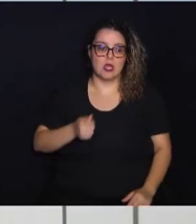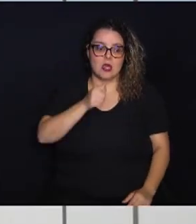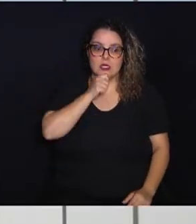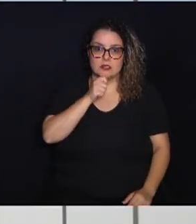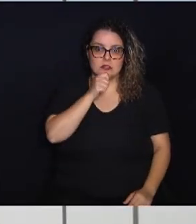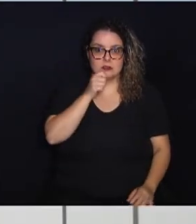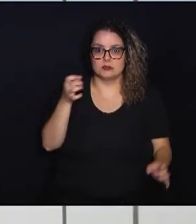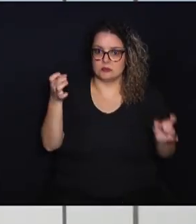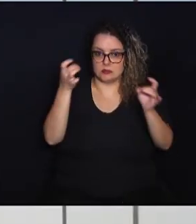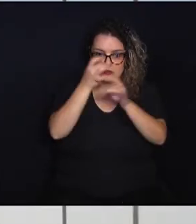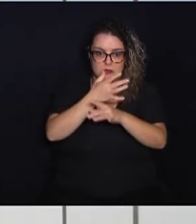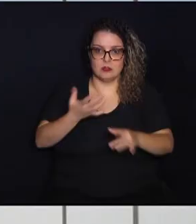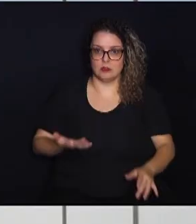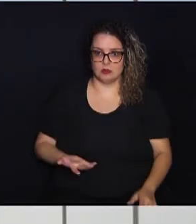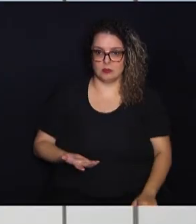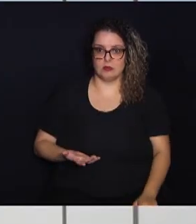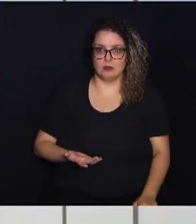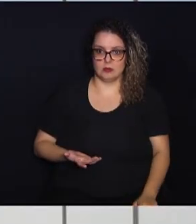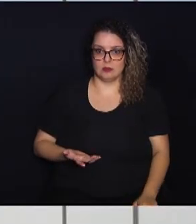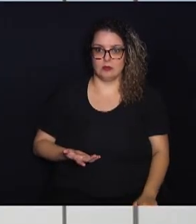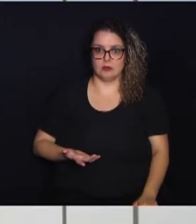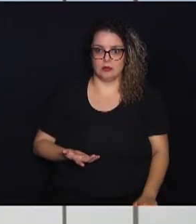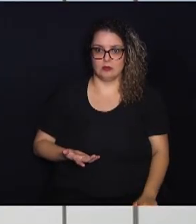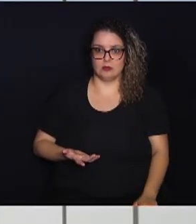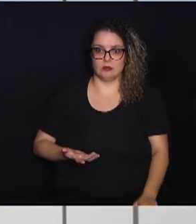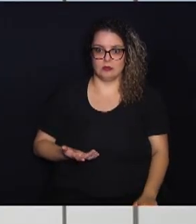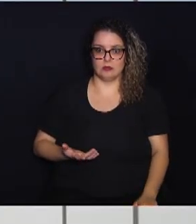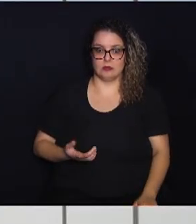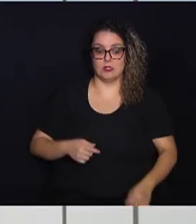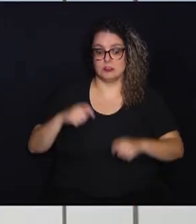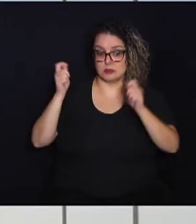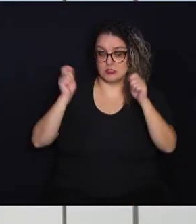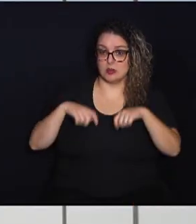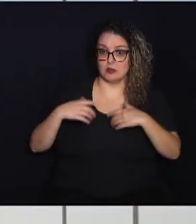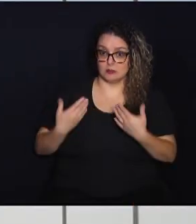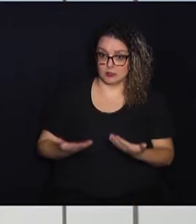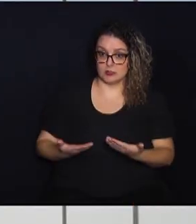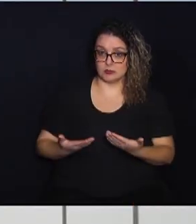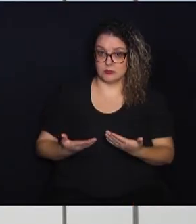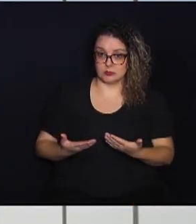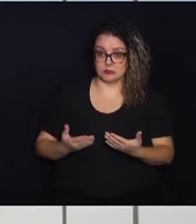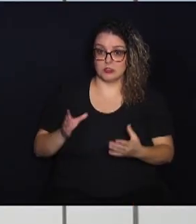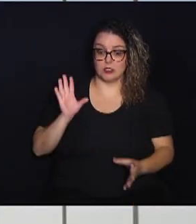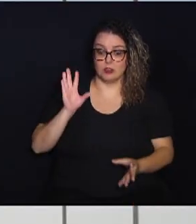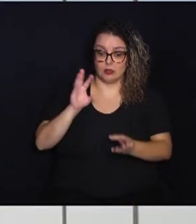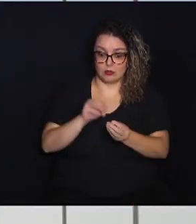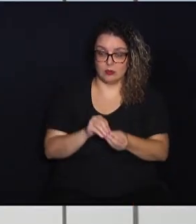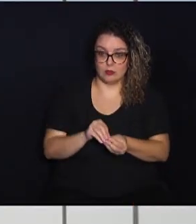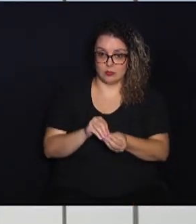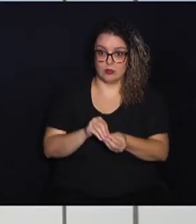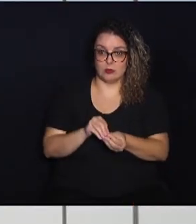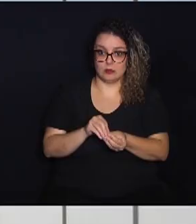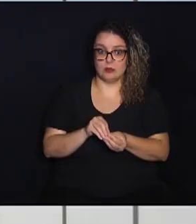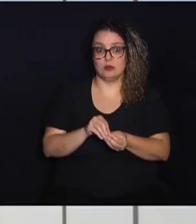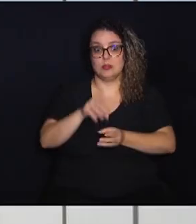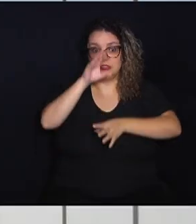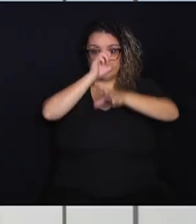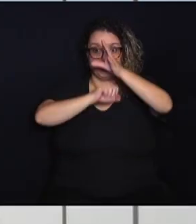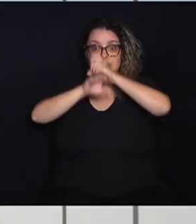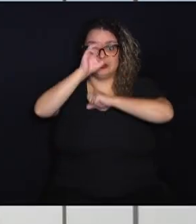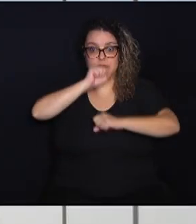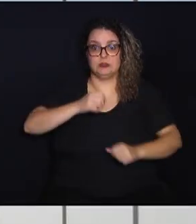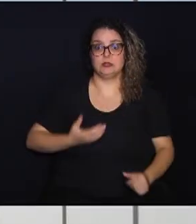porque não tem ainda essa capacidade concluída aí, né, de